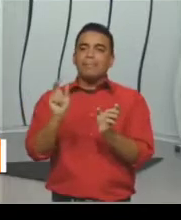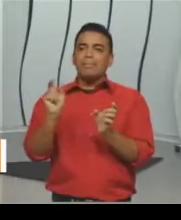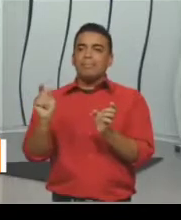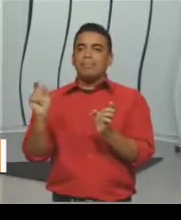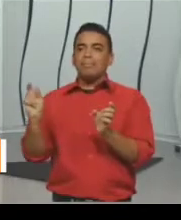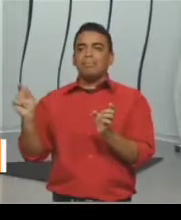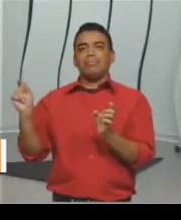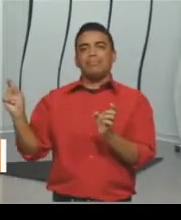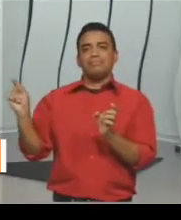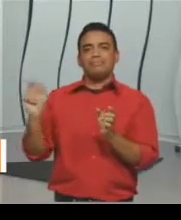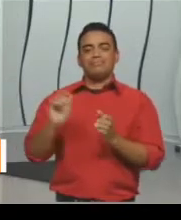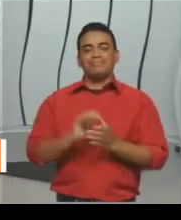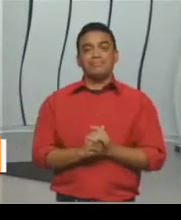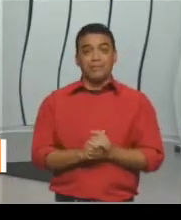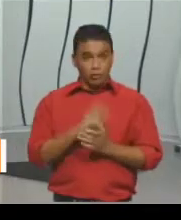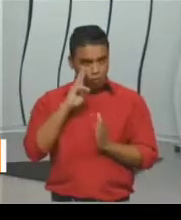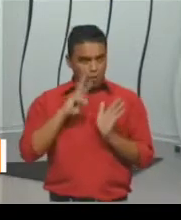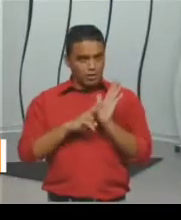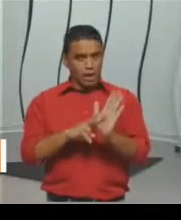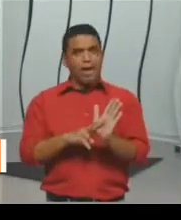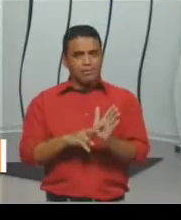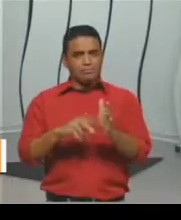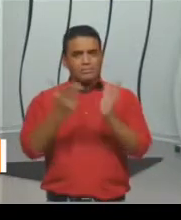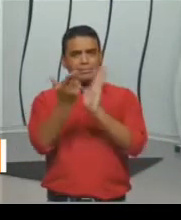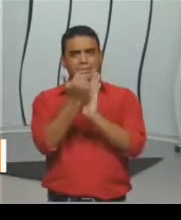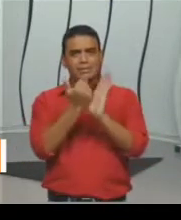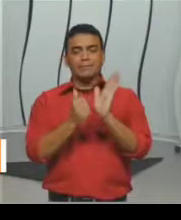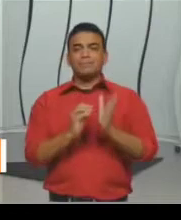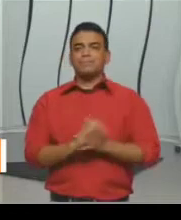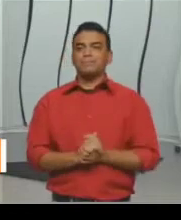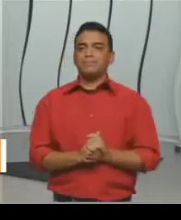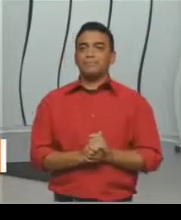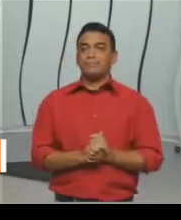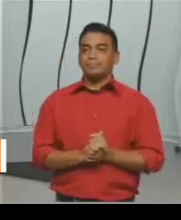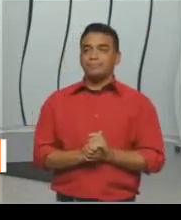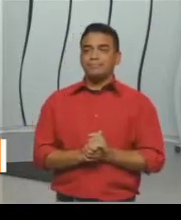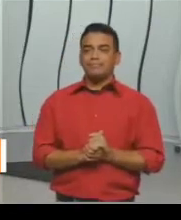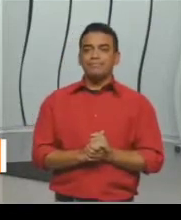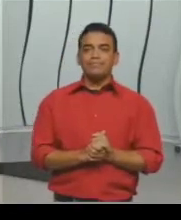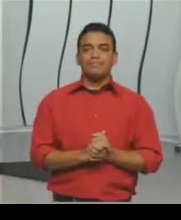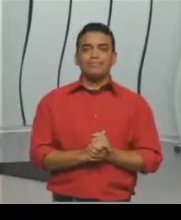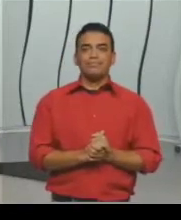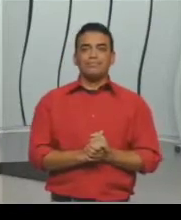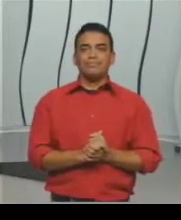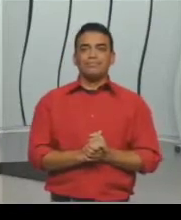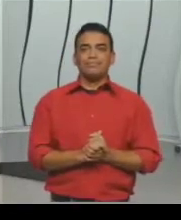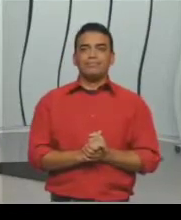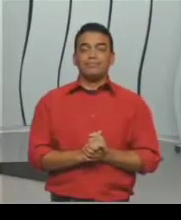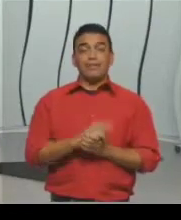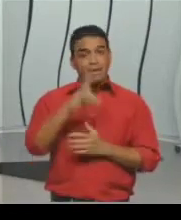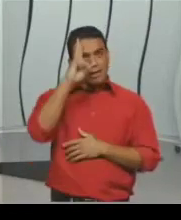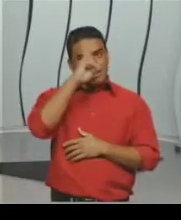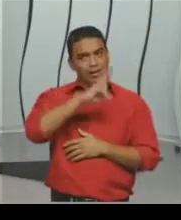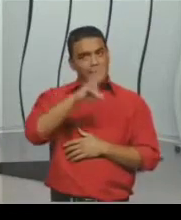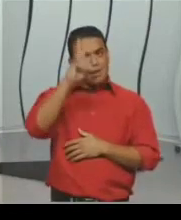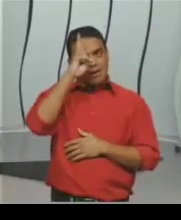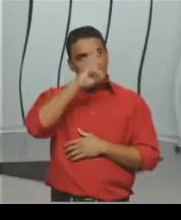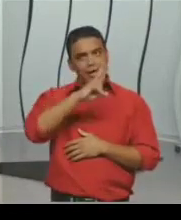representação esquemática disso aqui, ó. Tá aqui, um circuito em série. Lembrando aqui que é